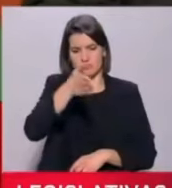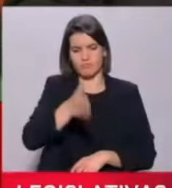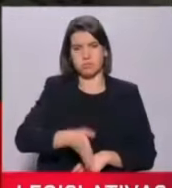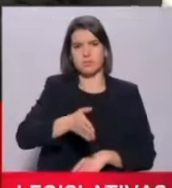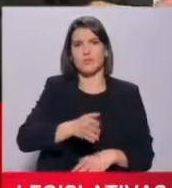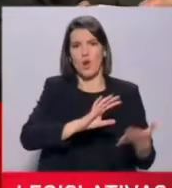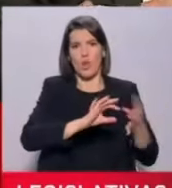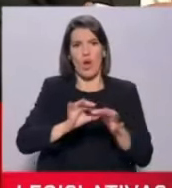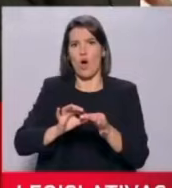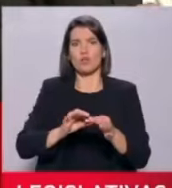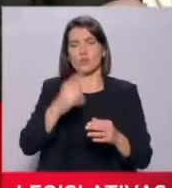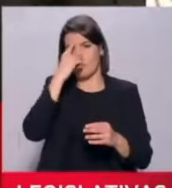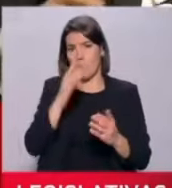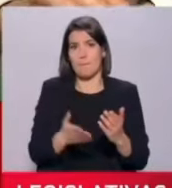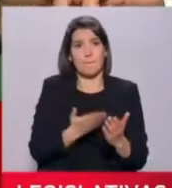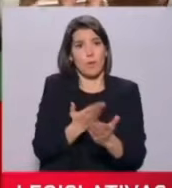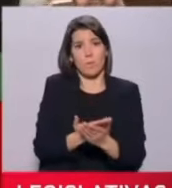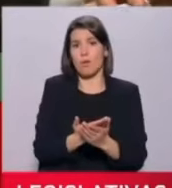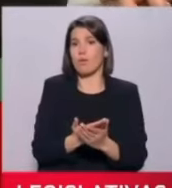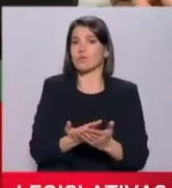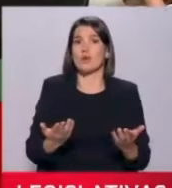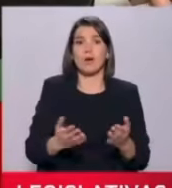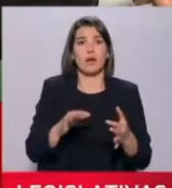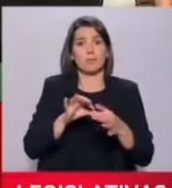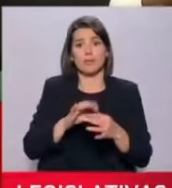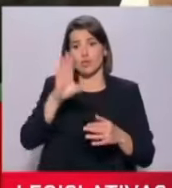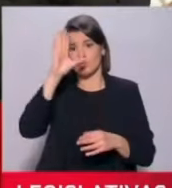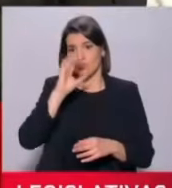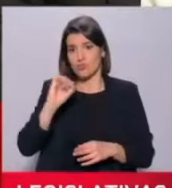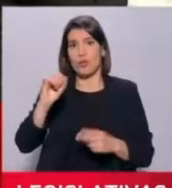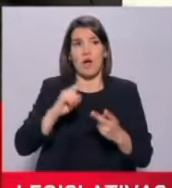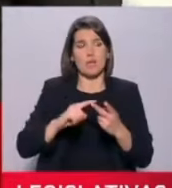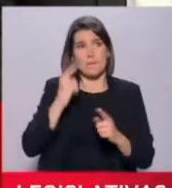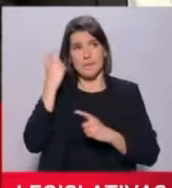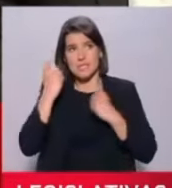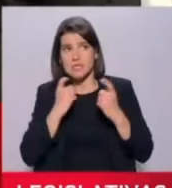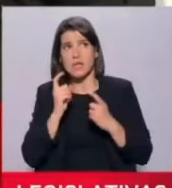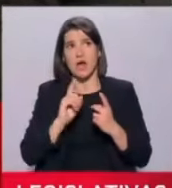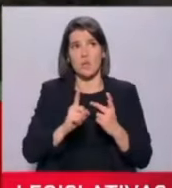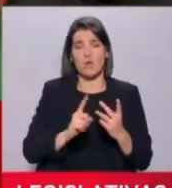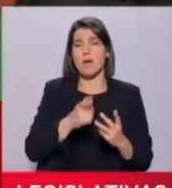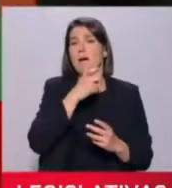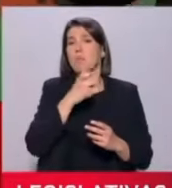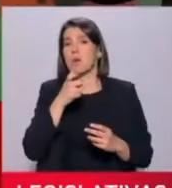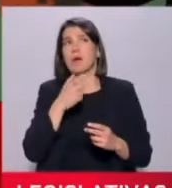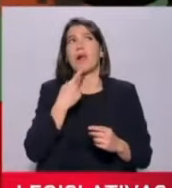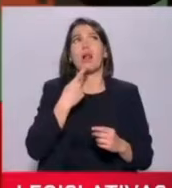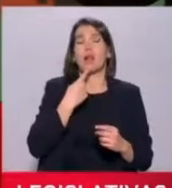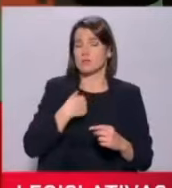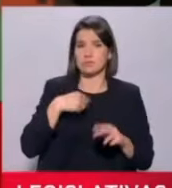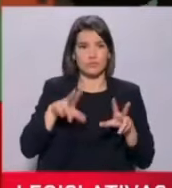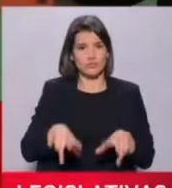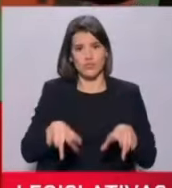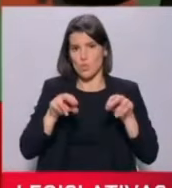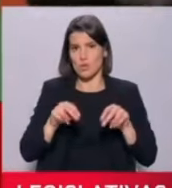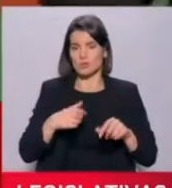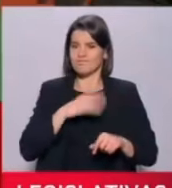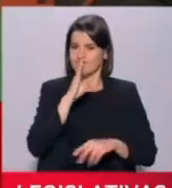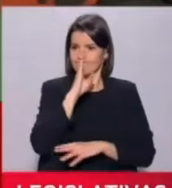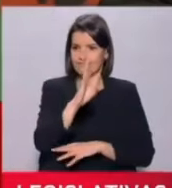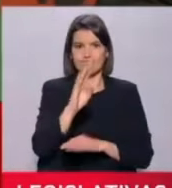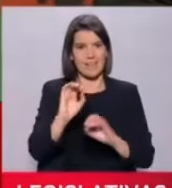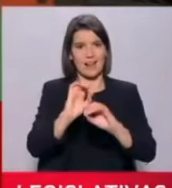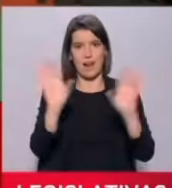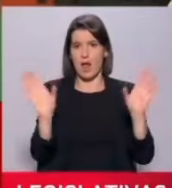não não venha para por nada que não seja de estado onde vem a propor nada começar a pensar vamos ver fazer promessas que não possamos cumprir somos do mais